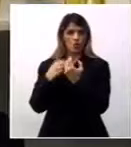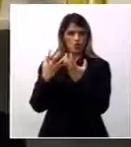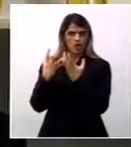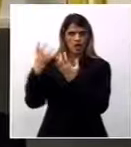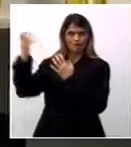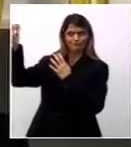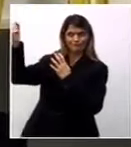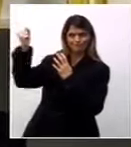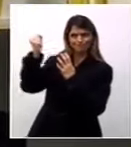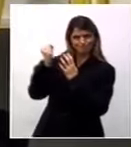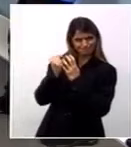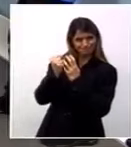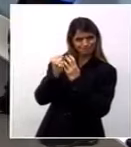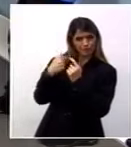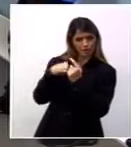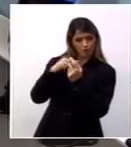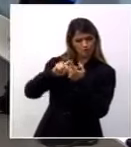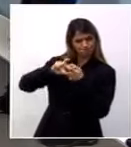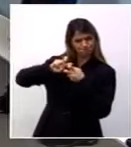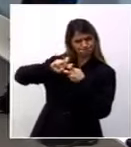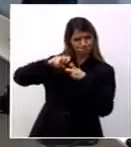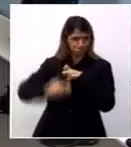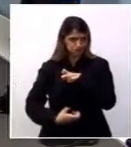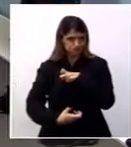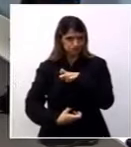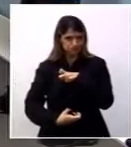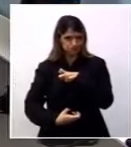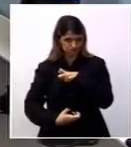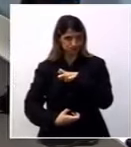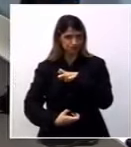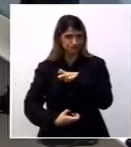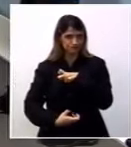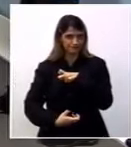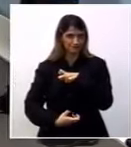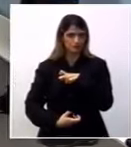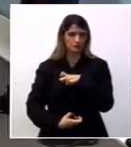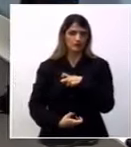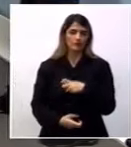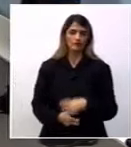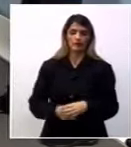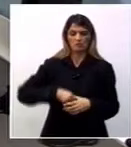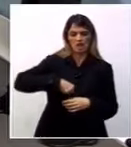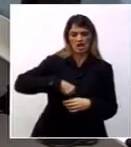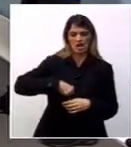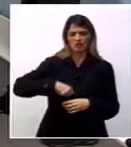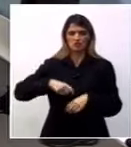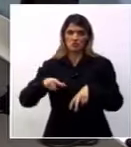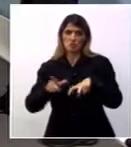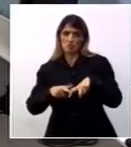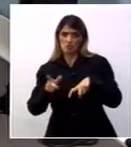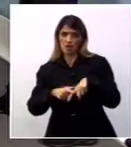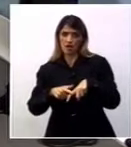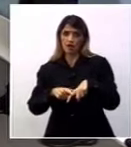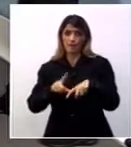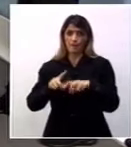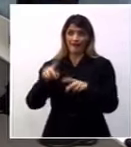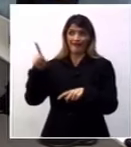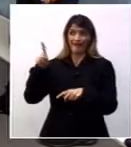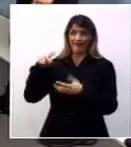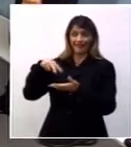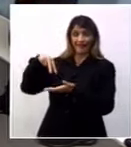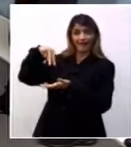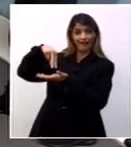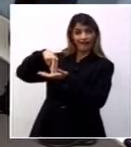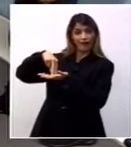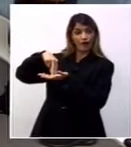para o solo para que eu possa, né, definir uma chave de braço, uma chave de perna. E o Diego prefere ficar no alto,